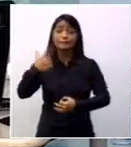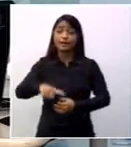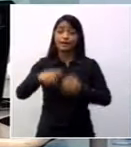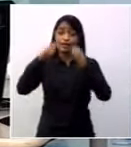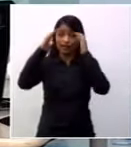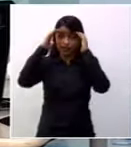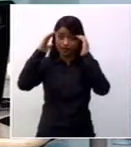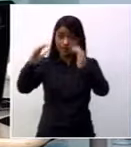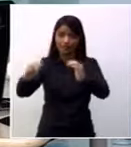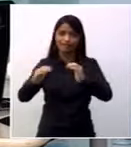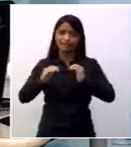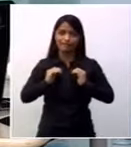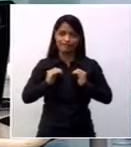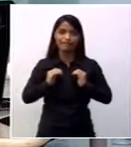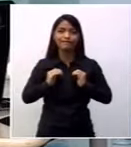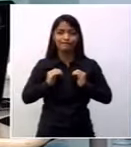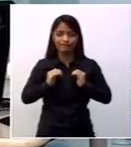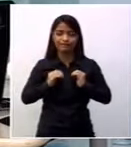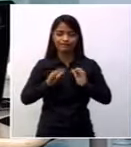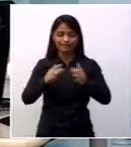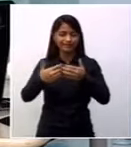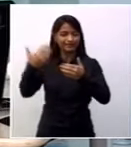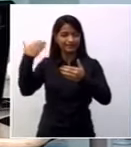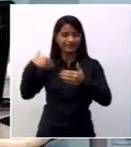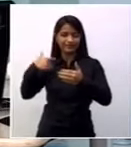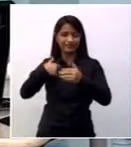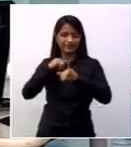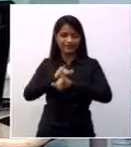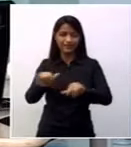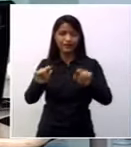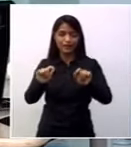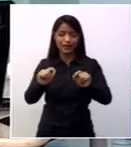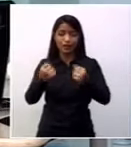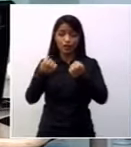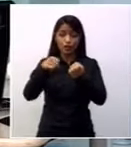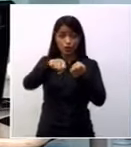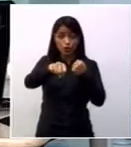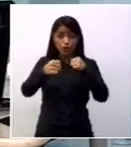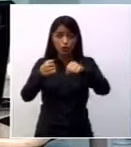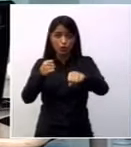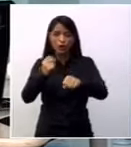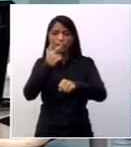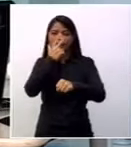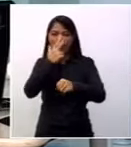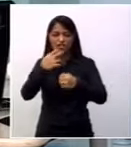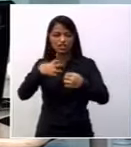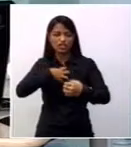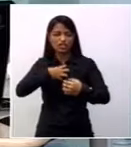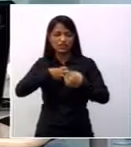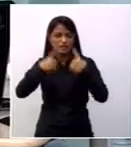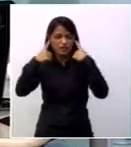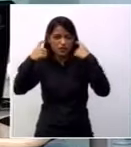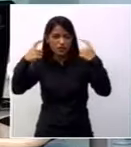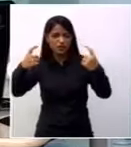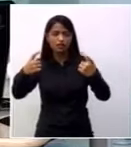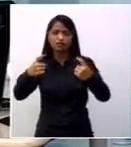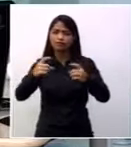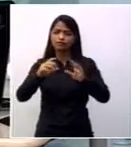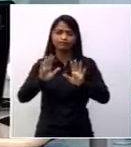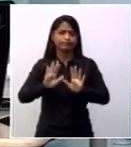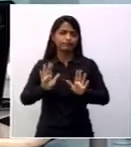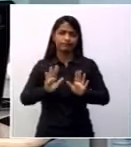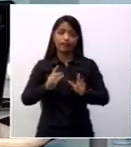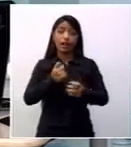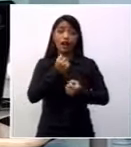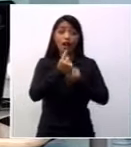mútuo. Muitas vezes, né, como eu falei lá no início, a luta tem o caráter de violência. Inclusive, algumas pessoas procuram